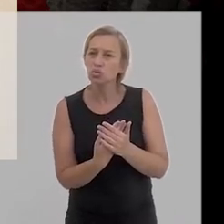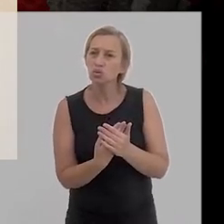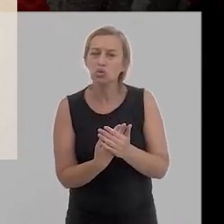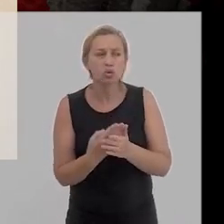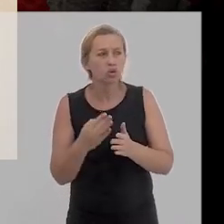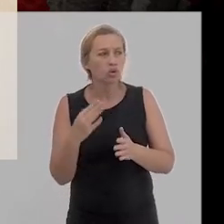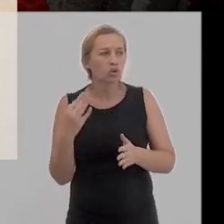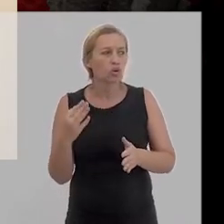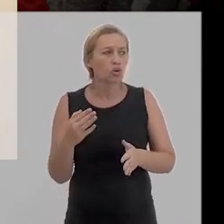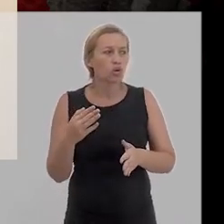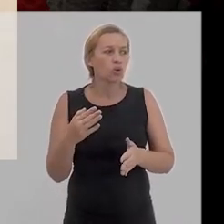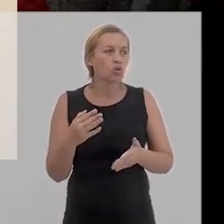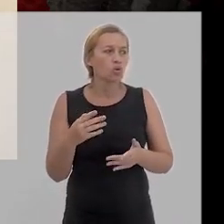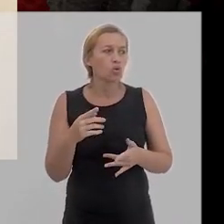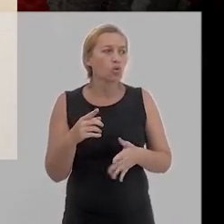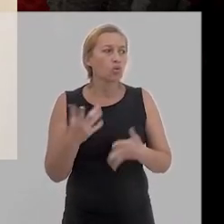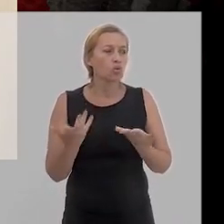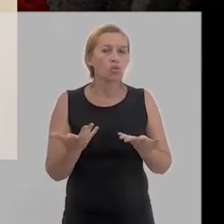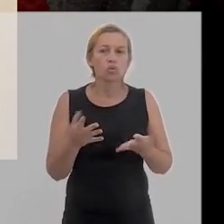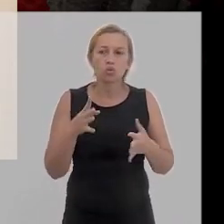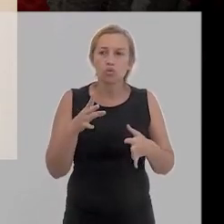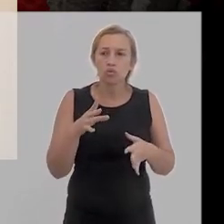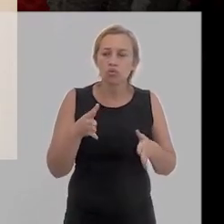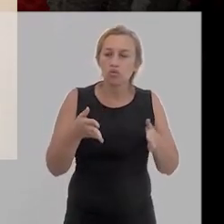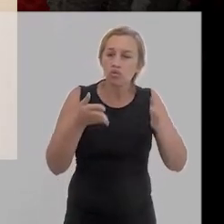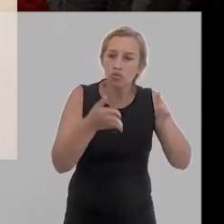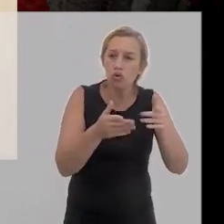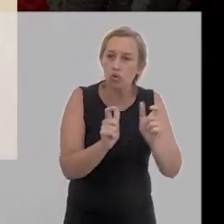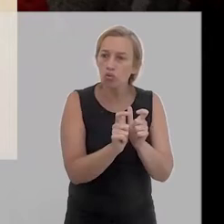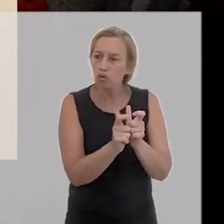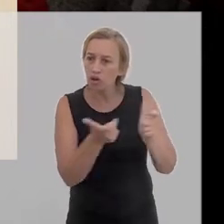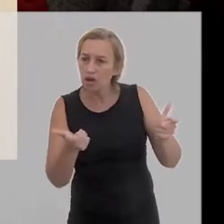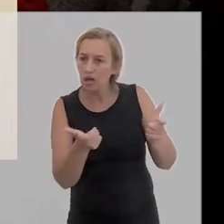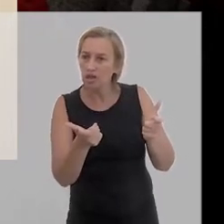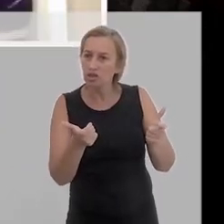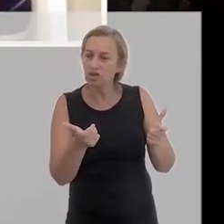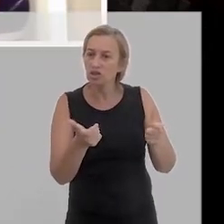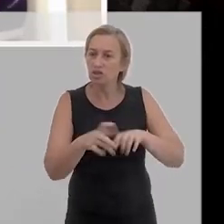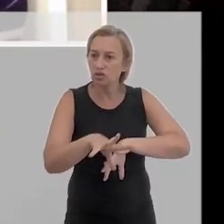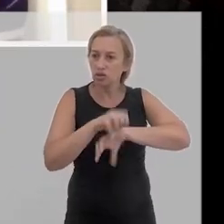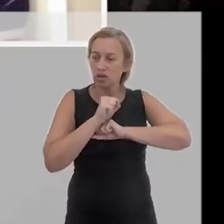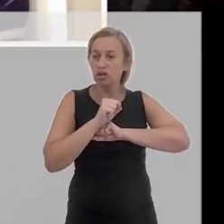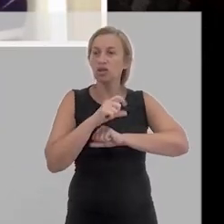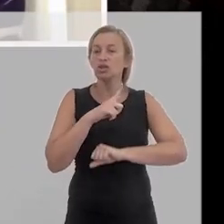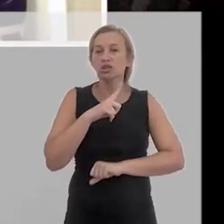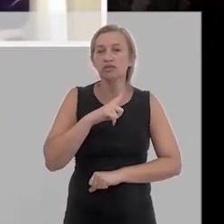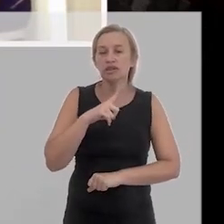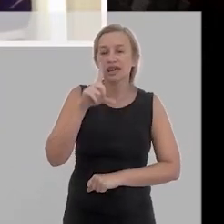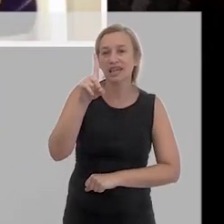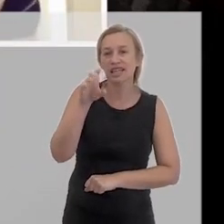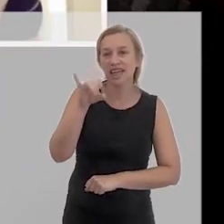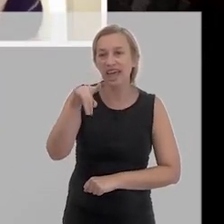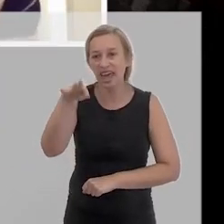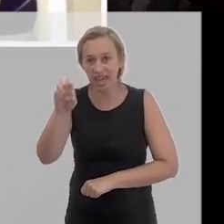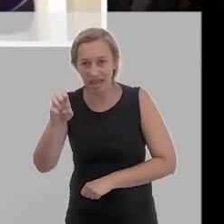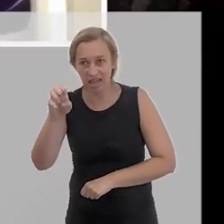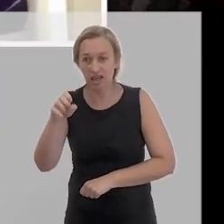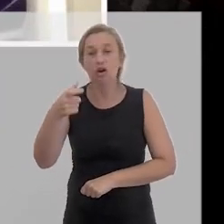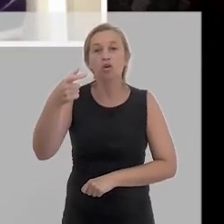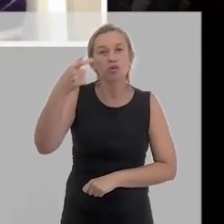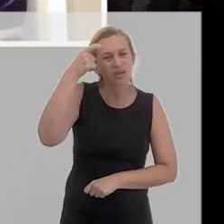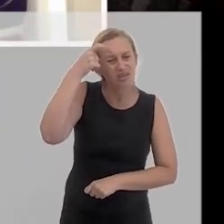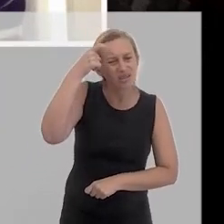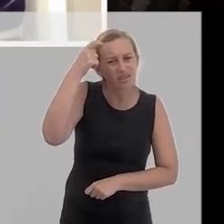escolas, isso tem um fator benéfico muito grande. Quando a gente teve dengue, a gente trabalhava, eu trabalhei em escolas,